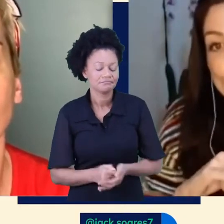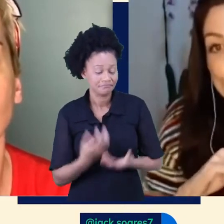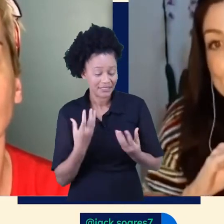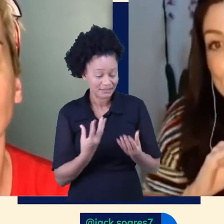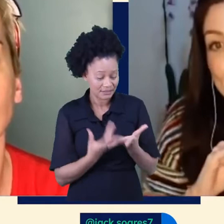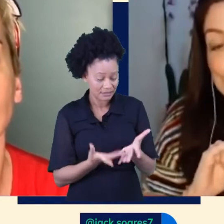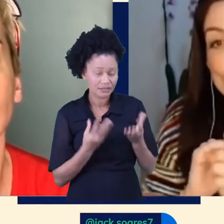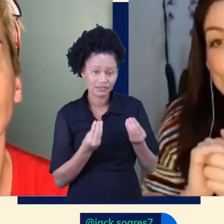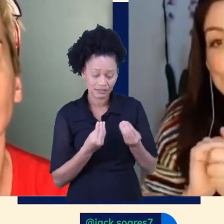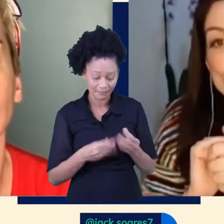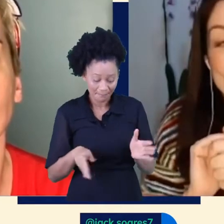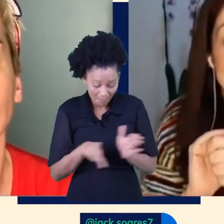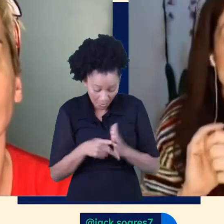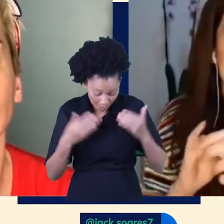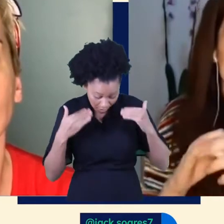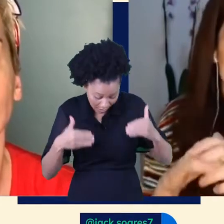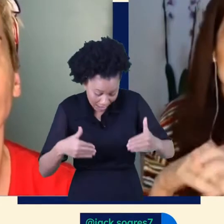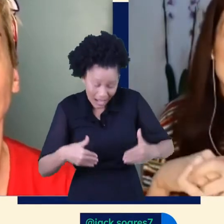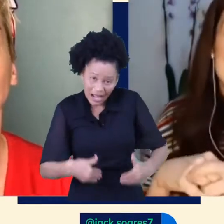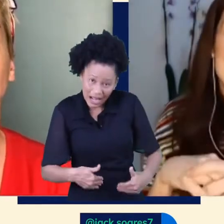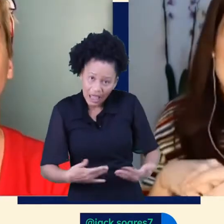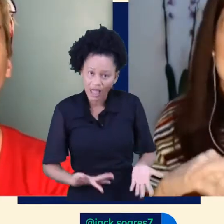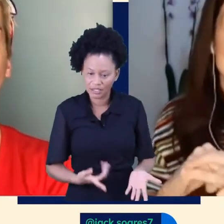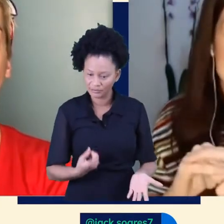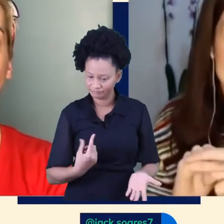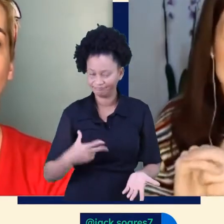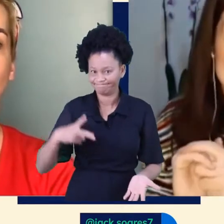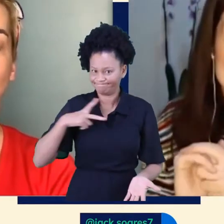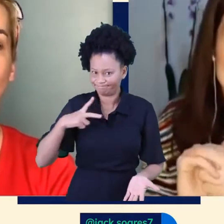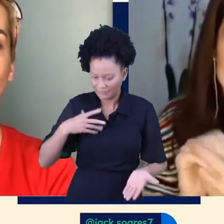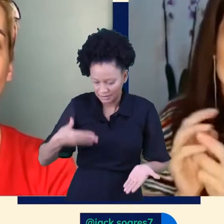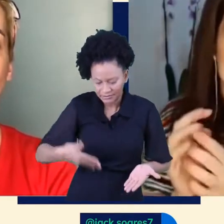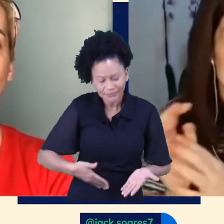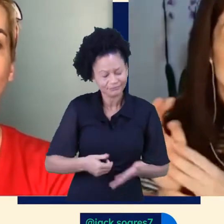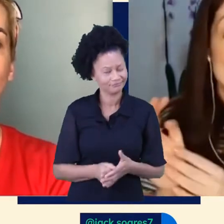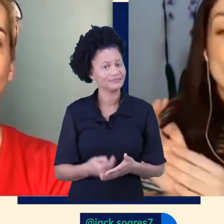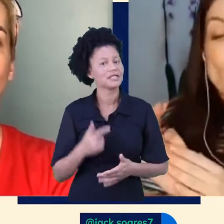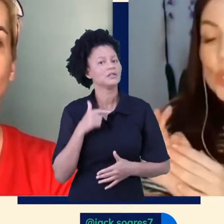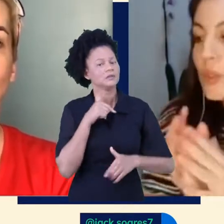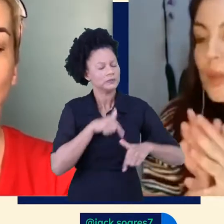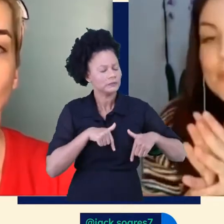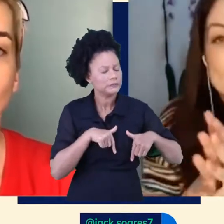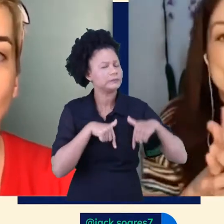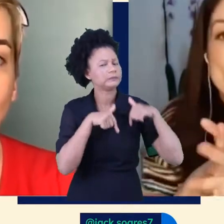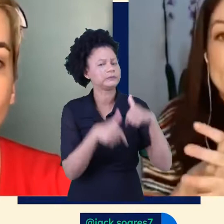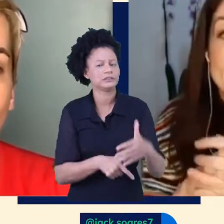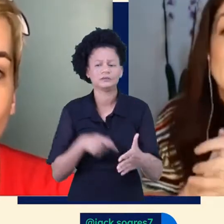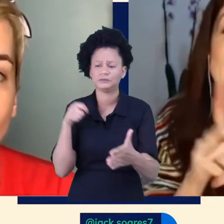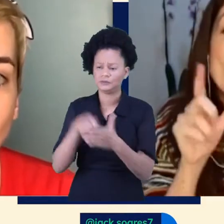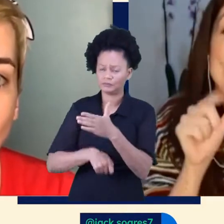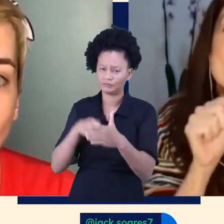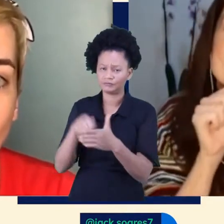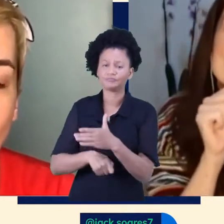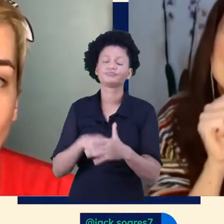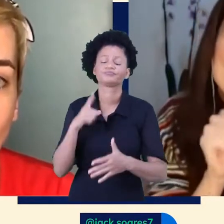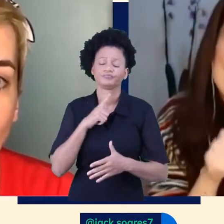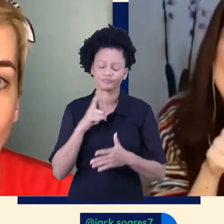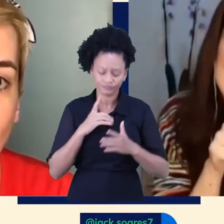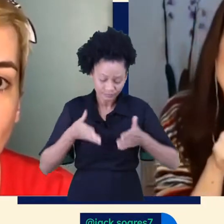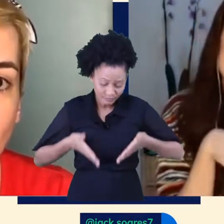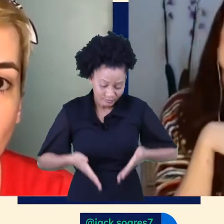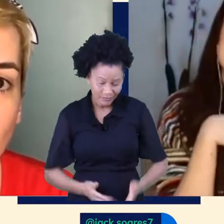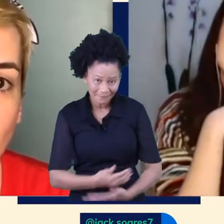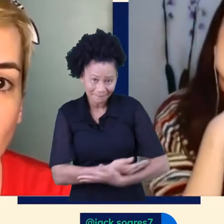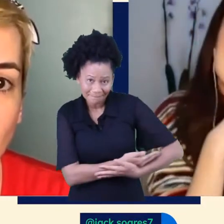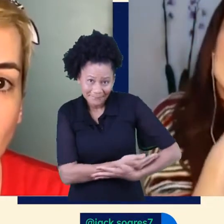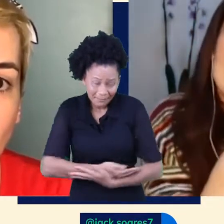partes íntimas, né, na região íntima. Então, é uma luta que a gente ainda está travando, porque muitos bebês sofrem. E não é uma